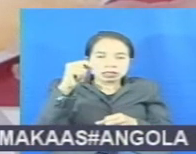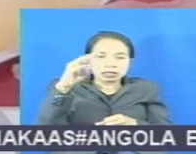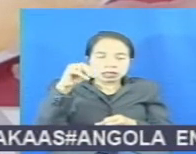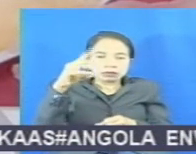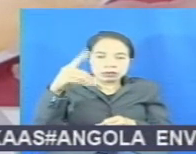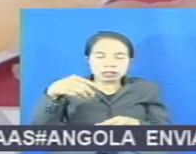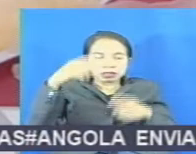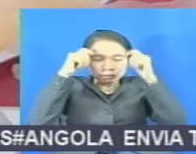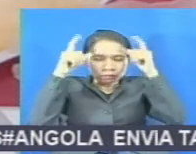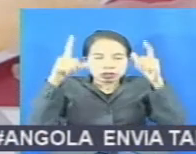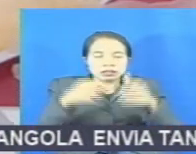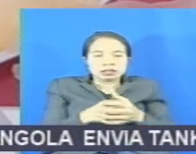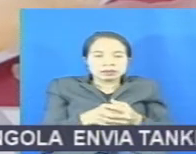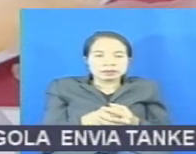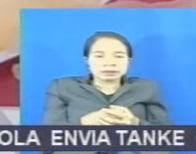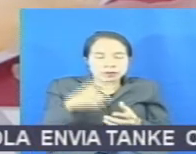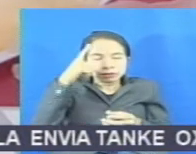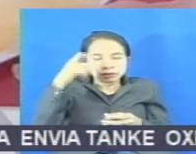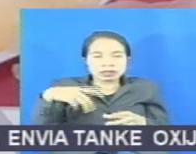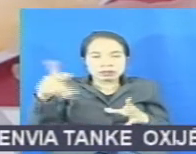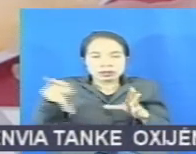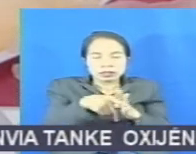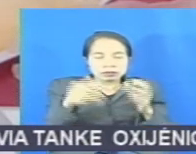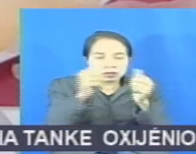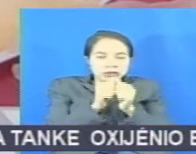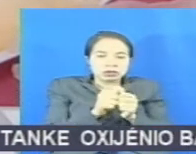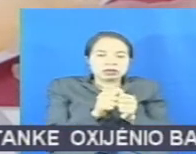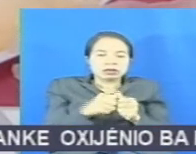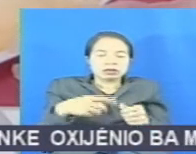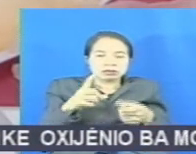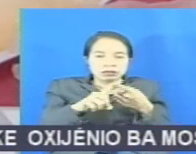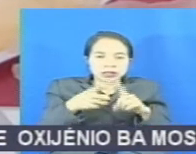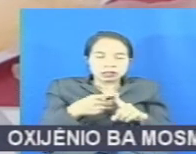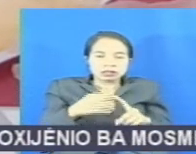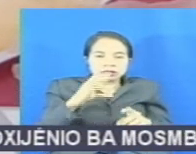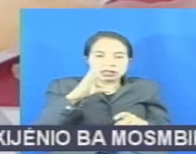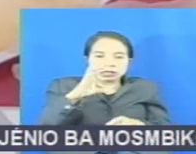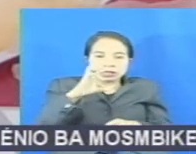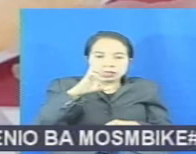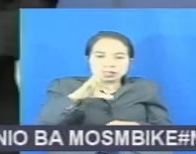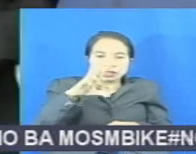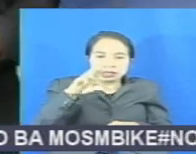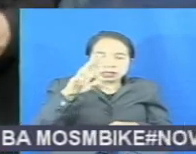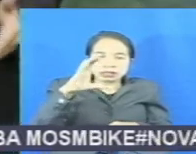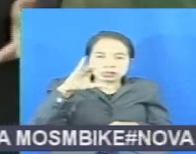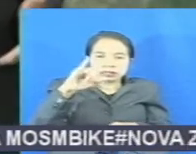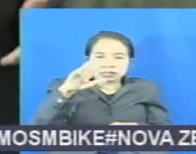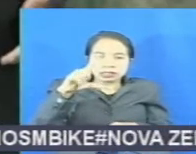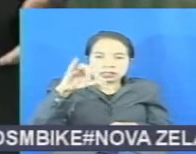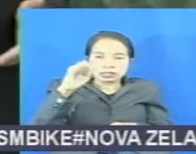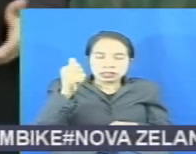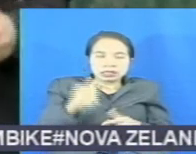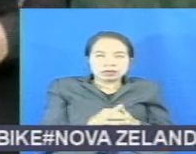meteorologia e geofísica Timor Leste tambane itaba kompanya mutuk de duhamine belun ersilia reko. Ya ouvintes